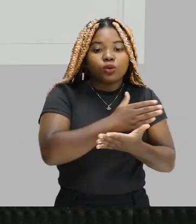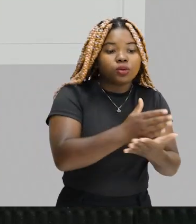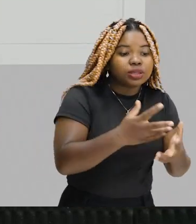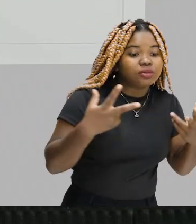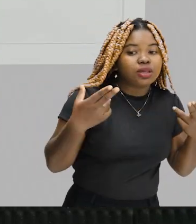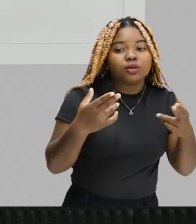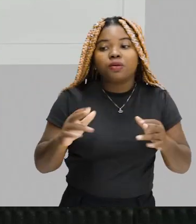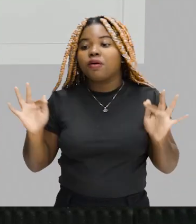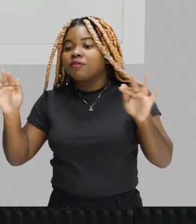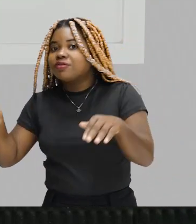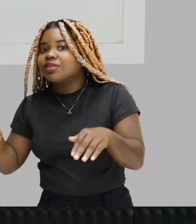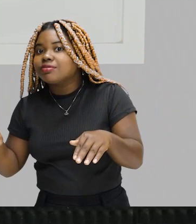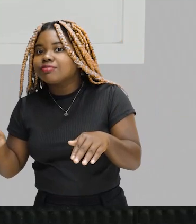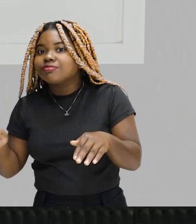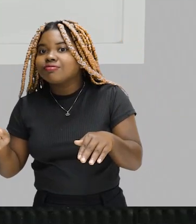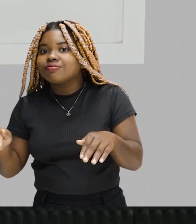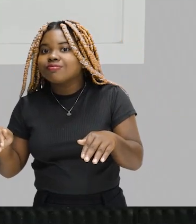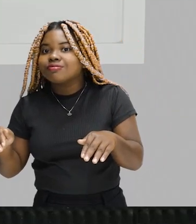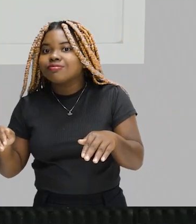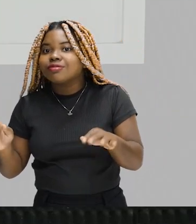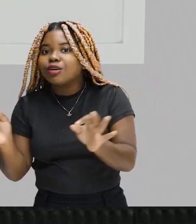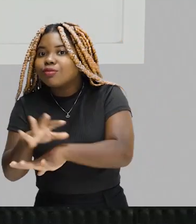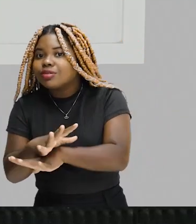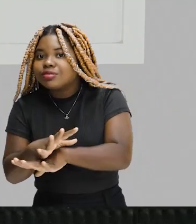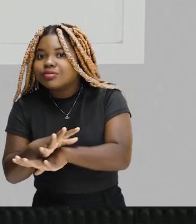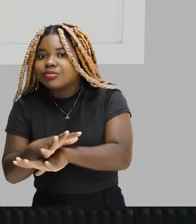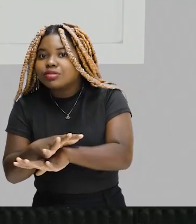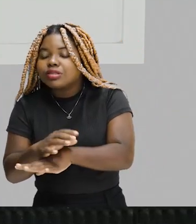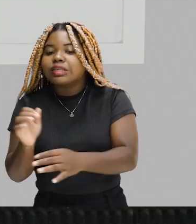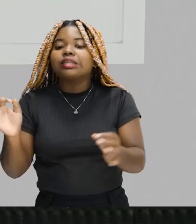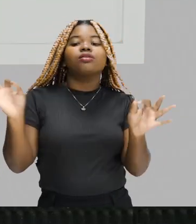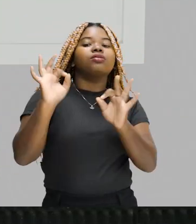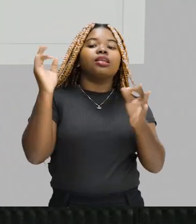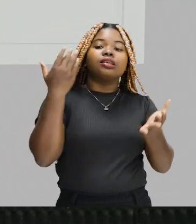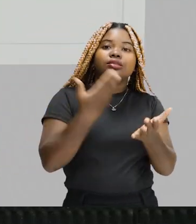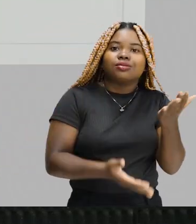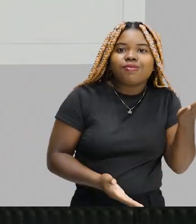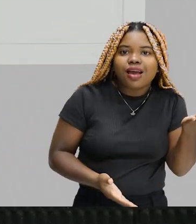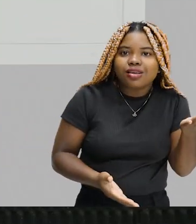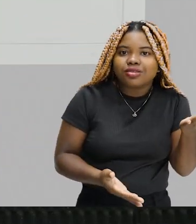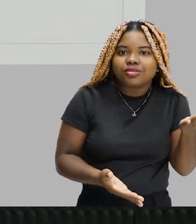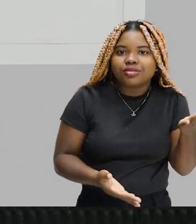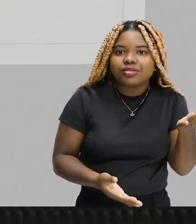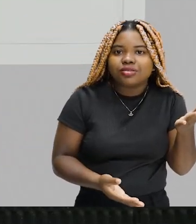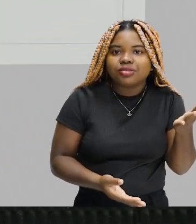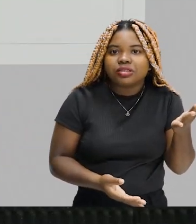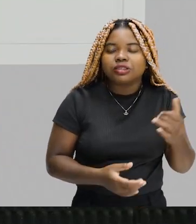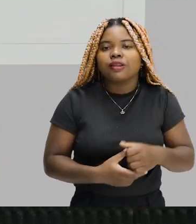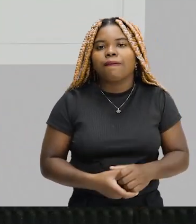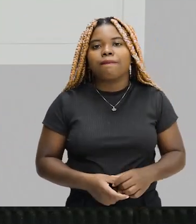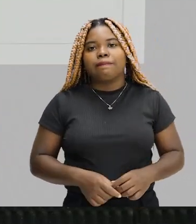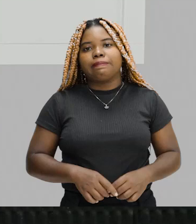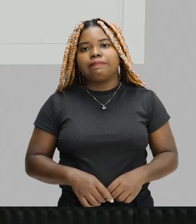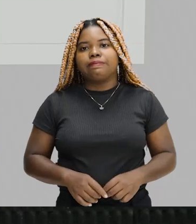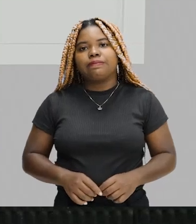tem que ser igual à energia final. Certo? Nada se perde aí. A gente não tem dissipação de energia.